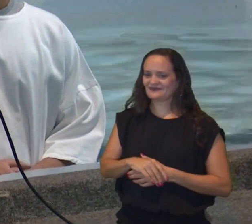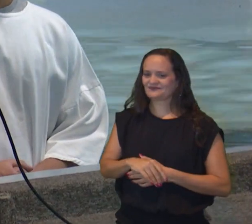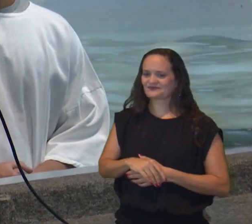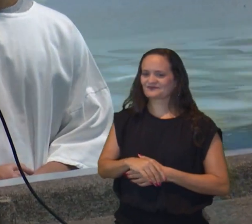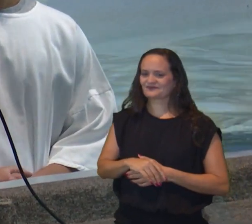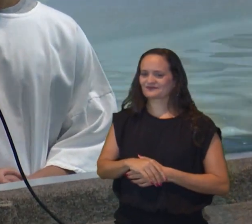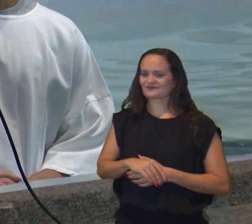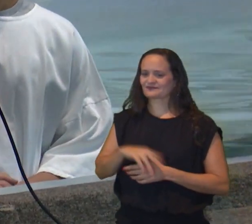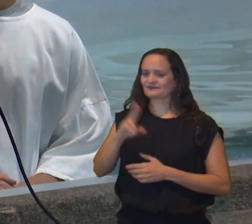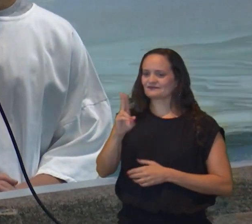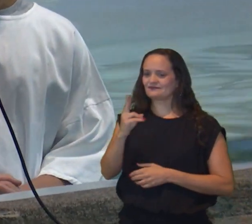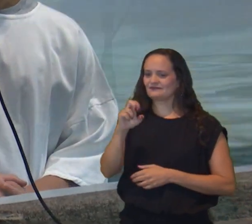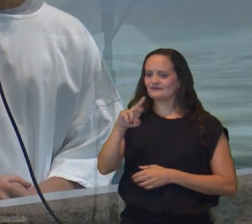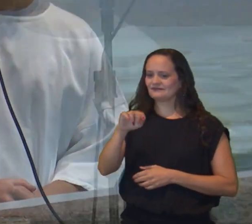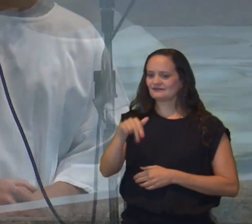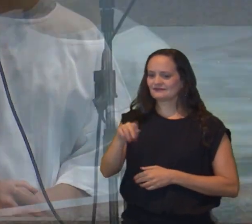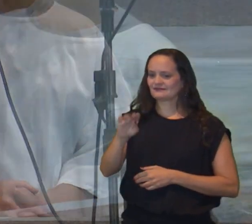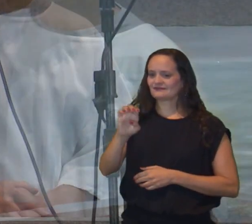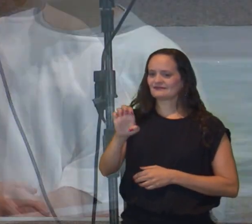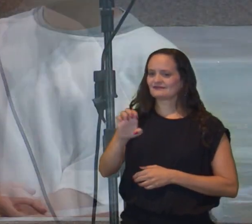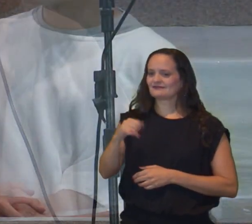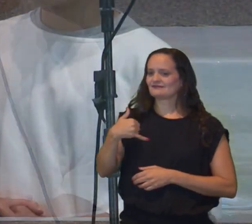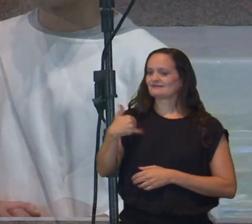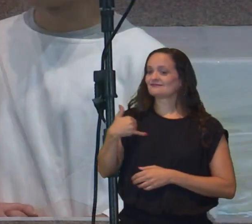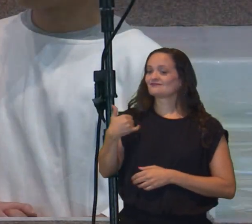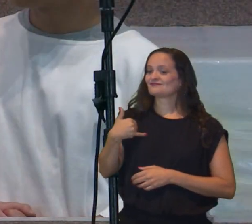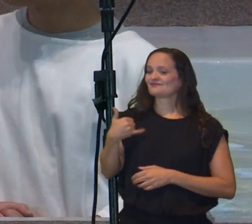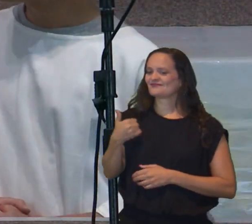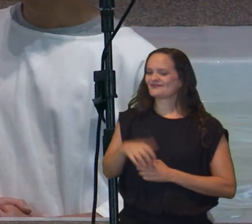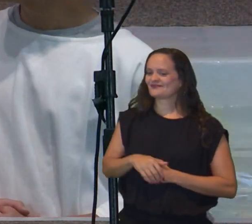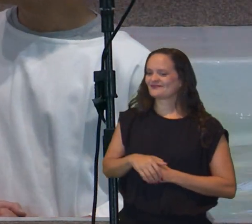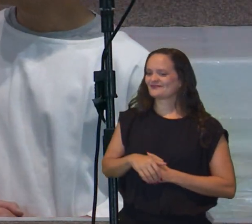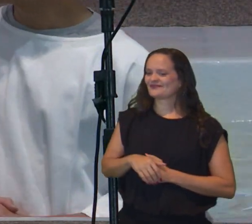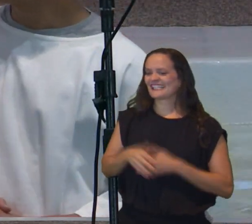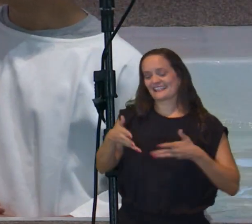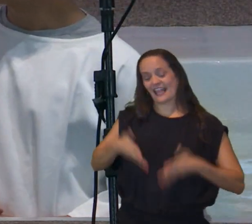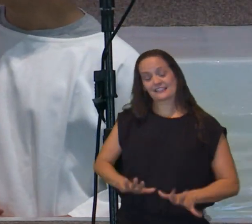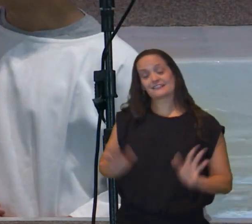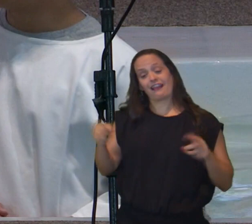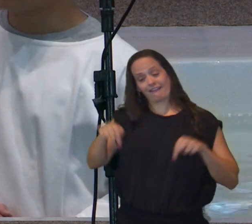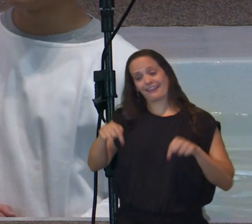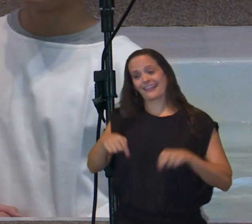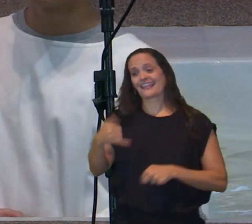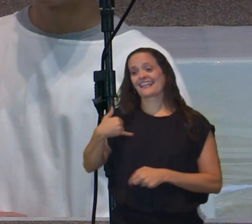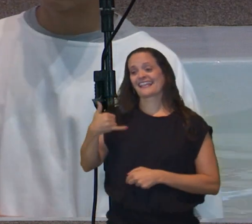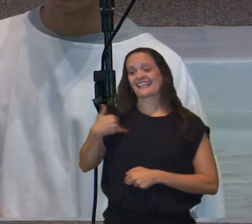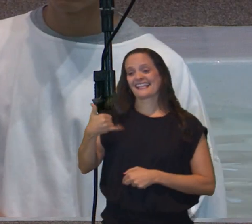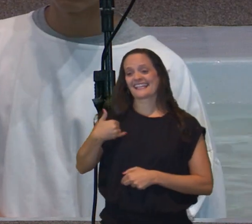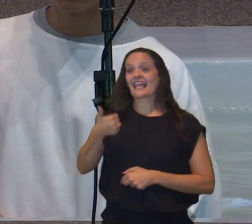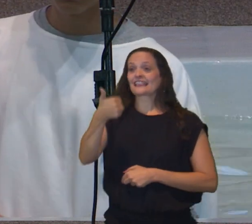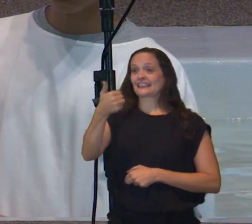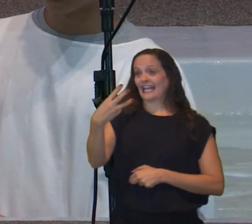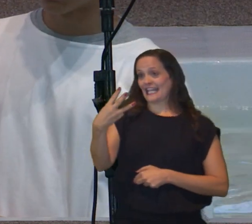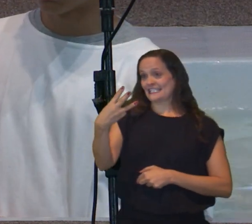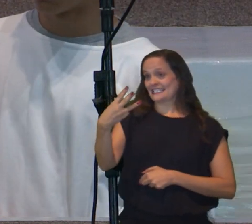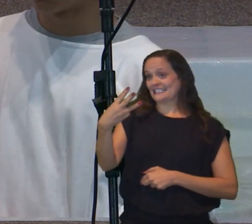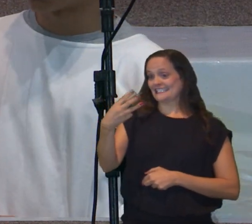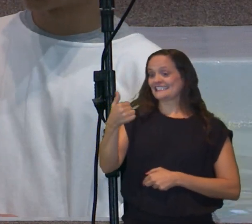Henrique, quanto tempo você está na Memorial? Aqui, desde que nasci. Desde que nasceu. Você tem quantos anos? 13 anos. 13